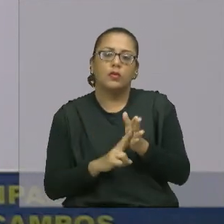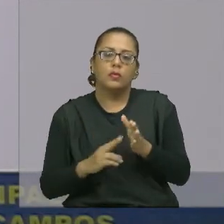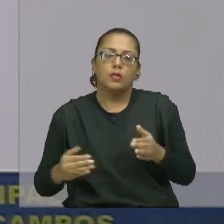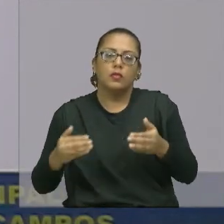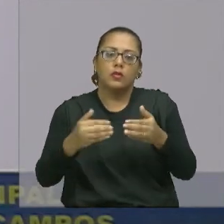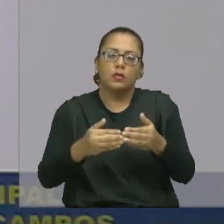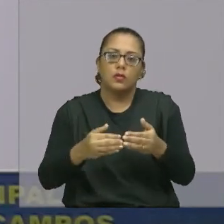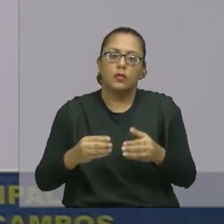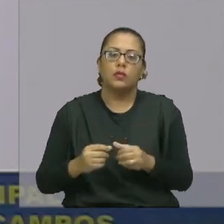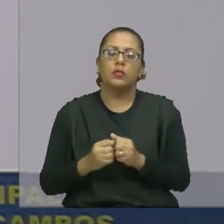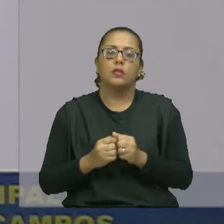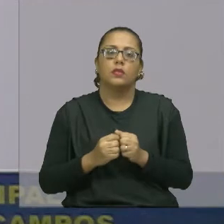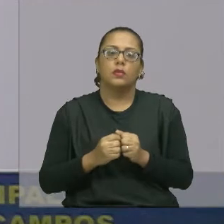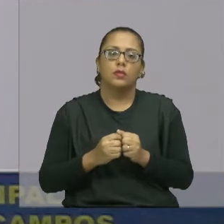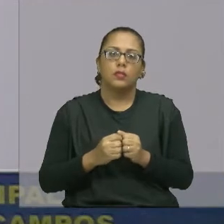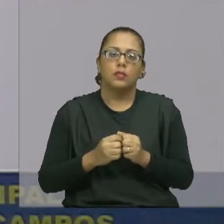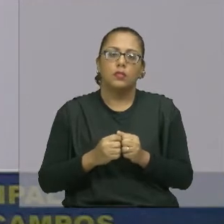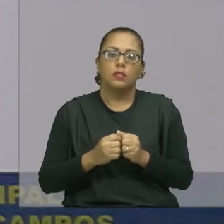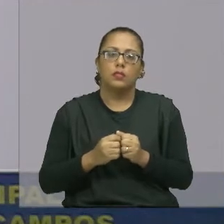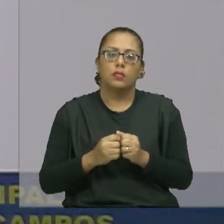finalidade,